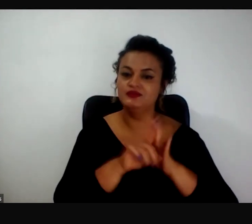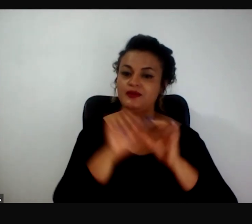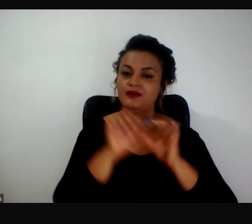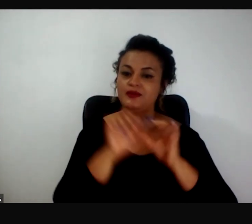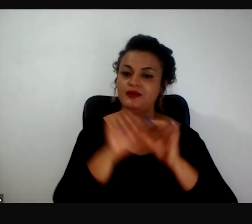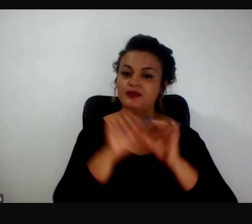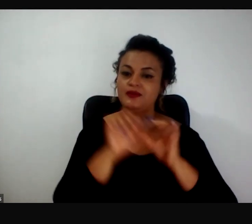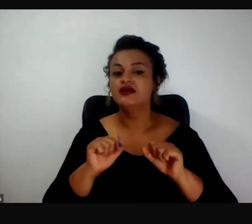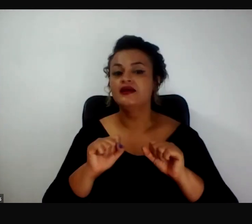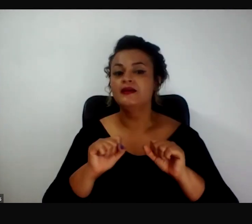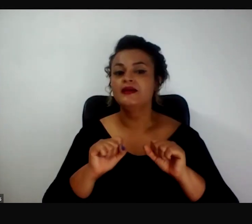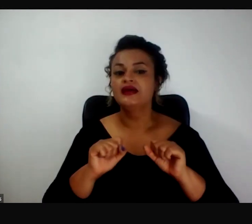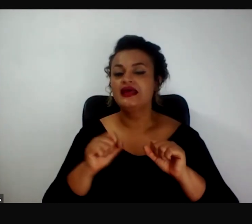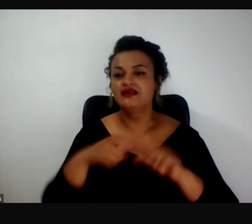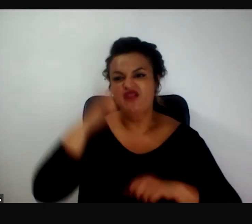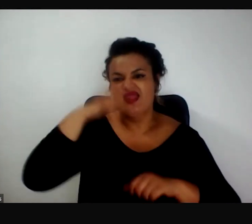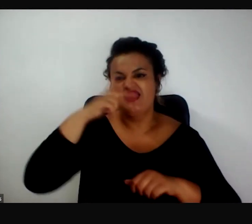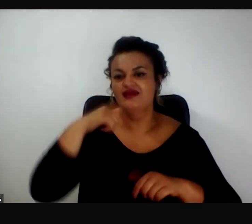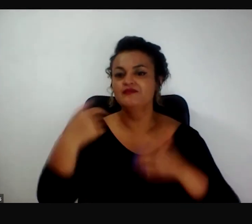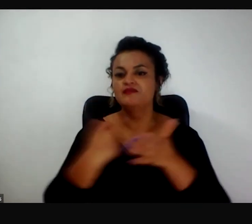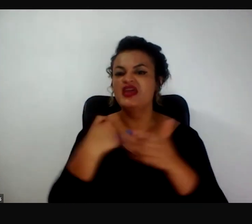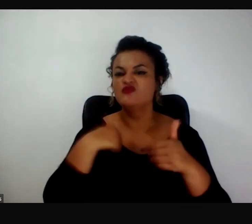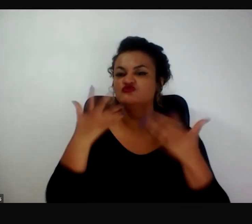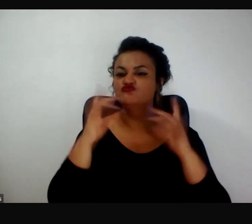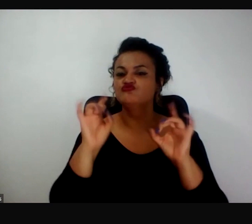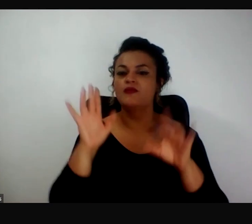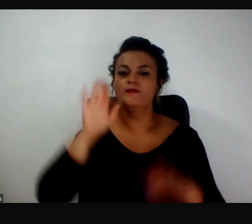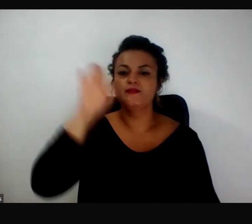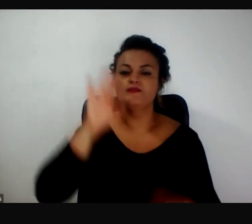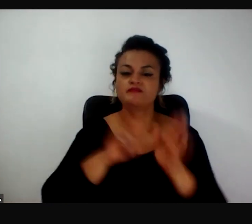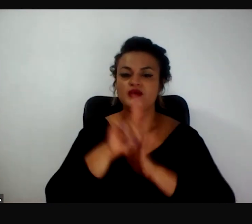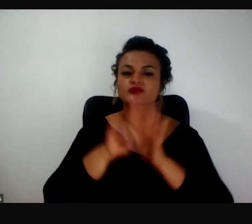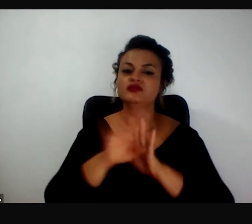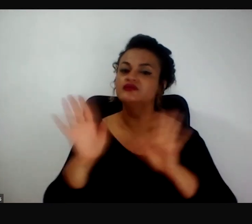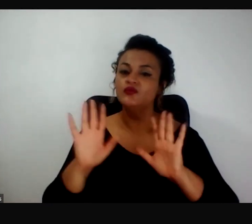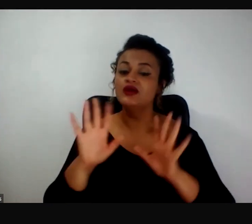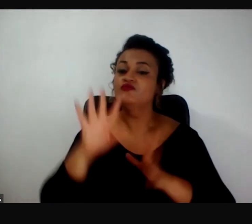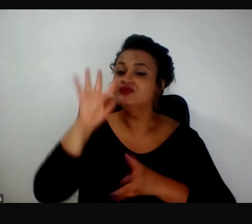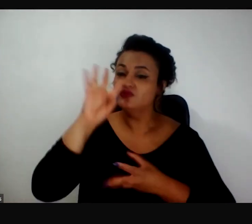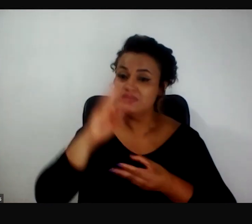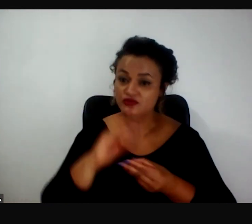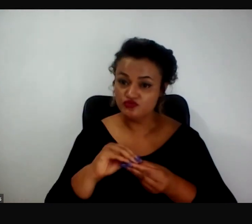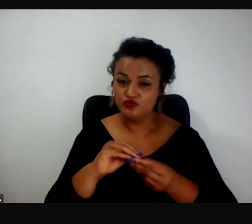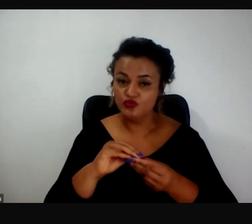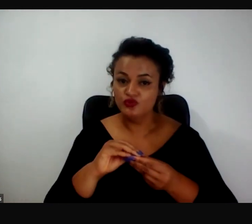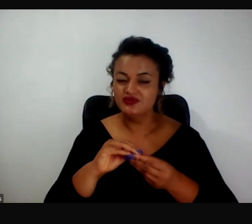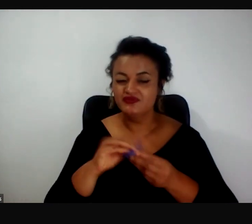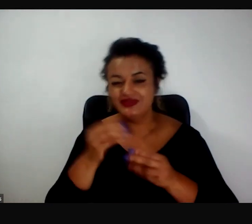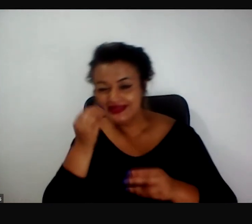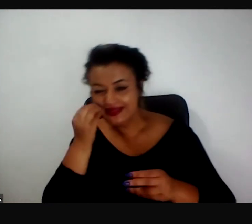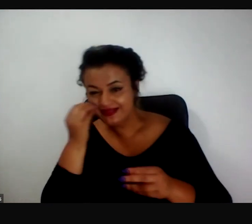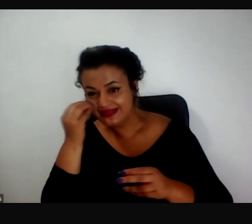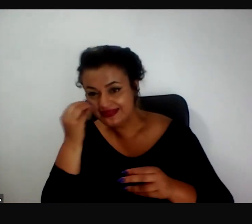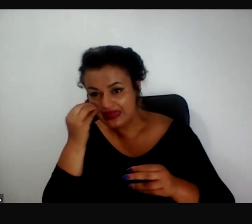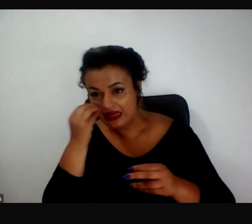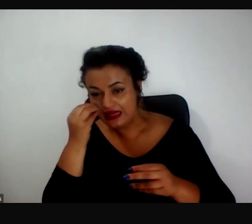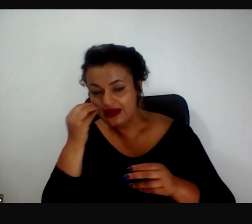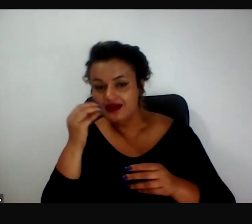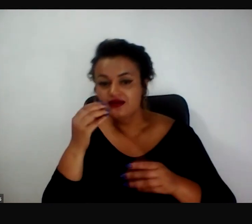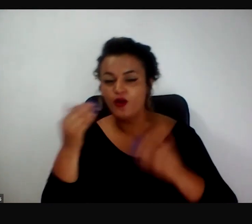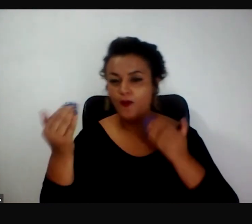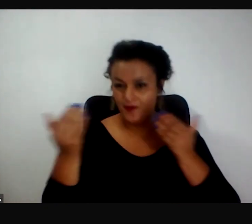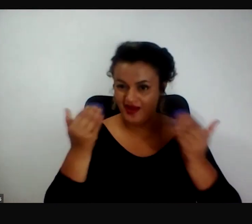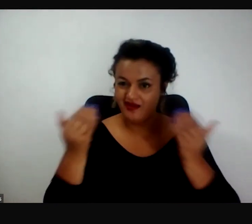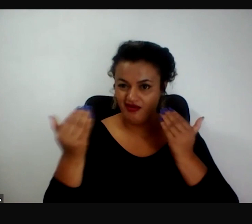sobretudo, não egoísta. Então, eu vou fazer vou me arriscar a fazer uma breve